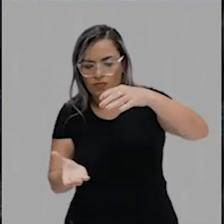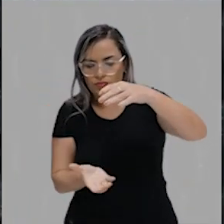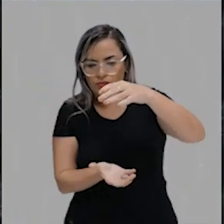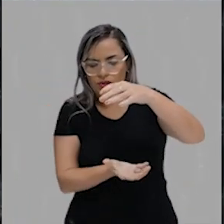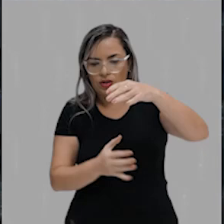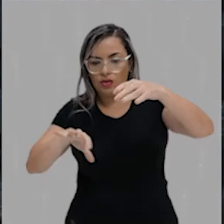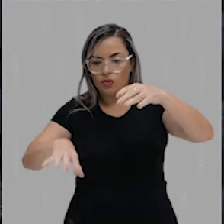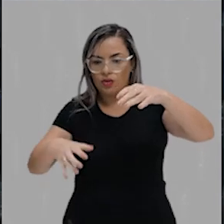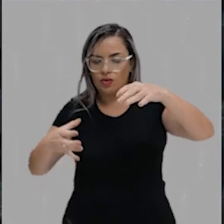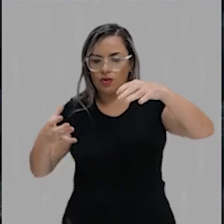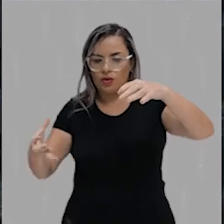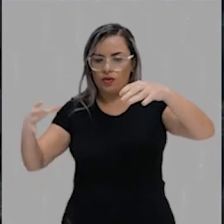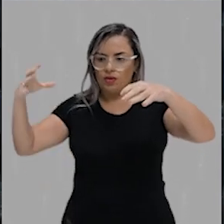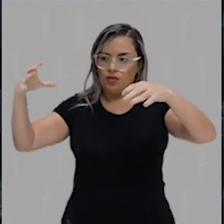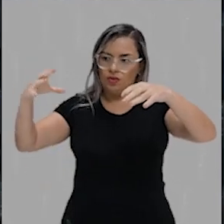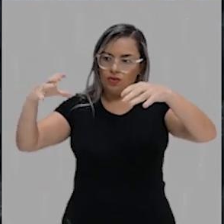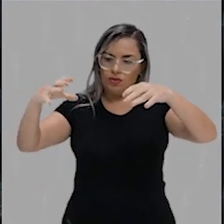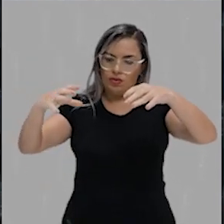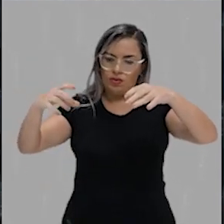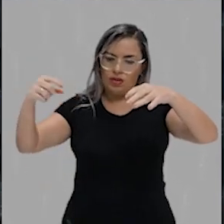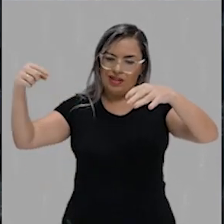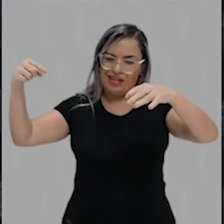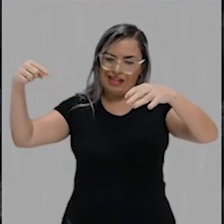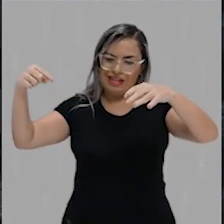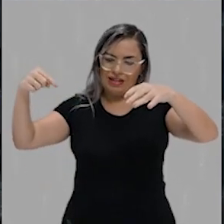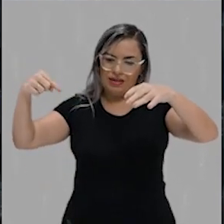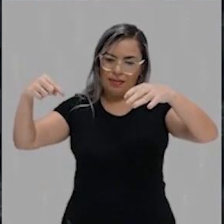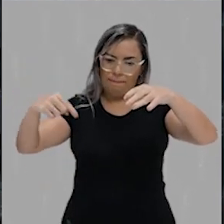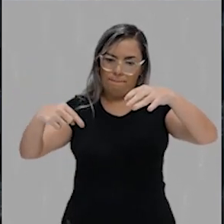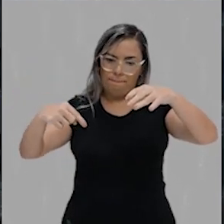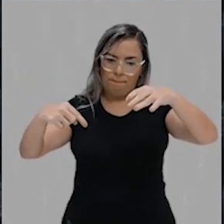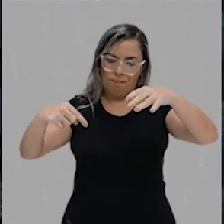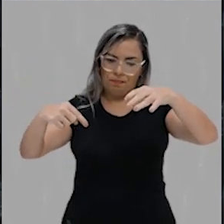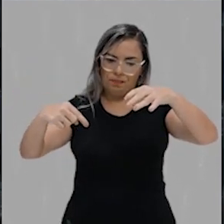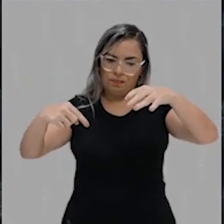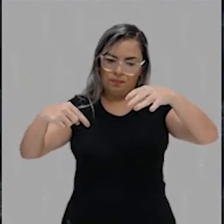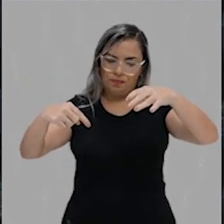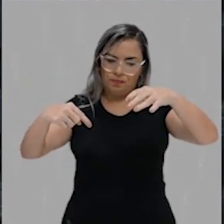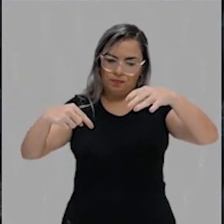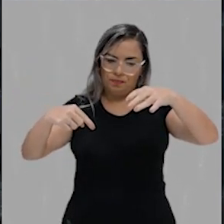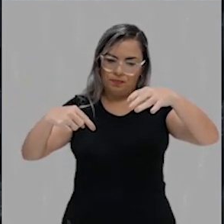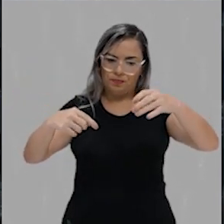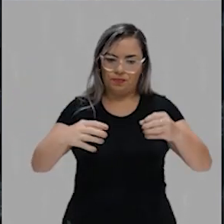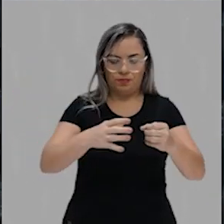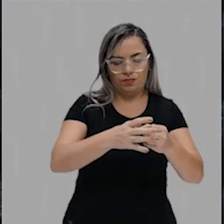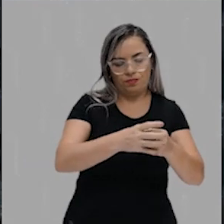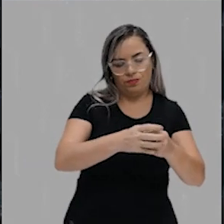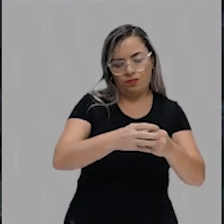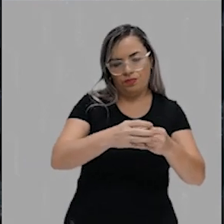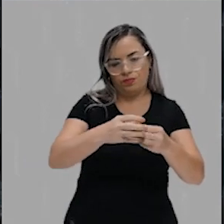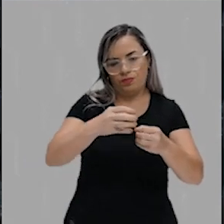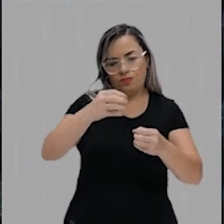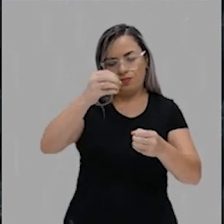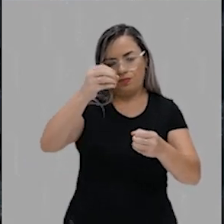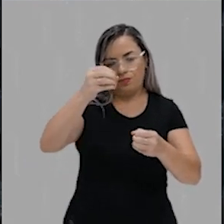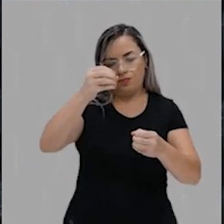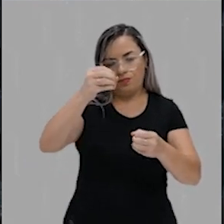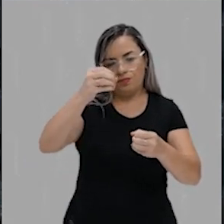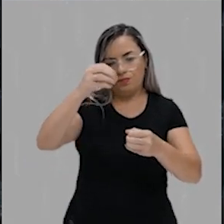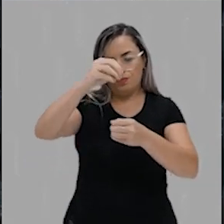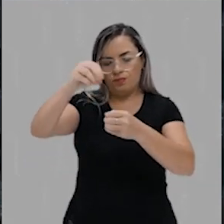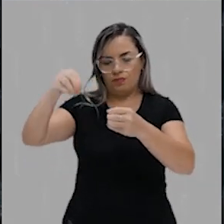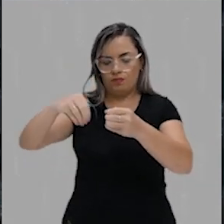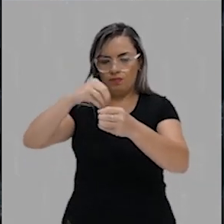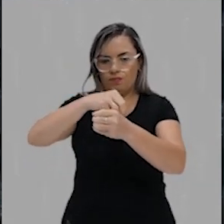acontecer? Esses raios eles quebram o ozônio, e aí durante essa quebra vai se formar uma molécula